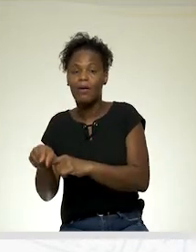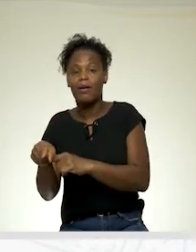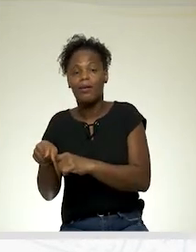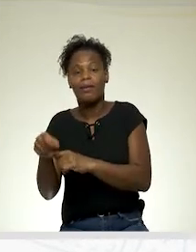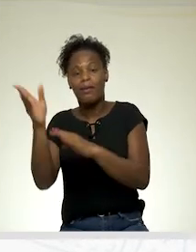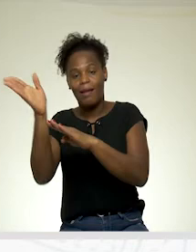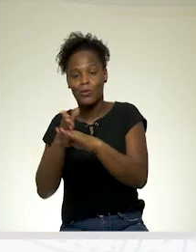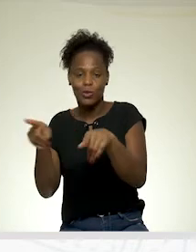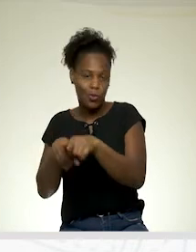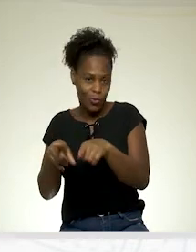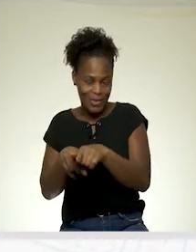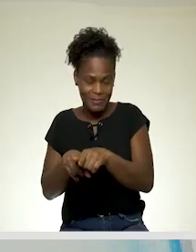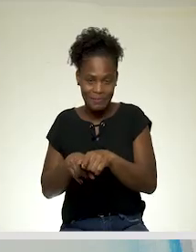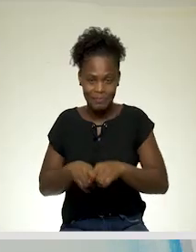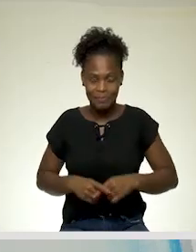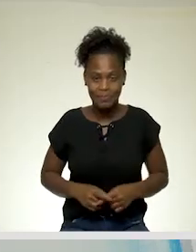lados iguais.